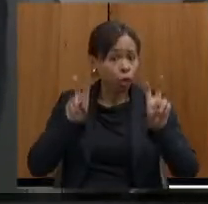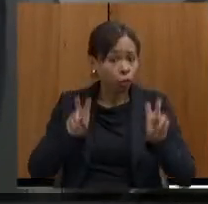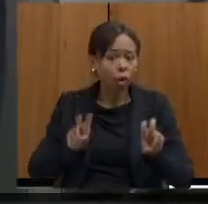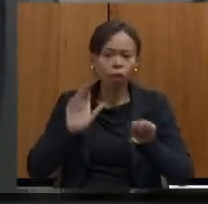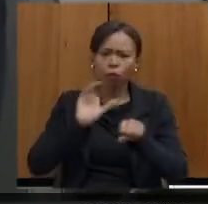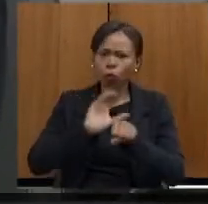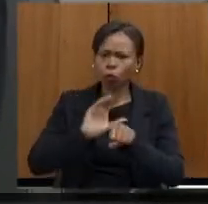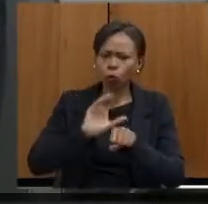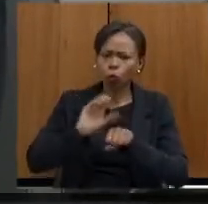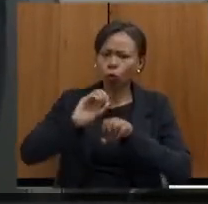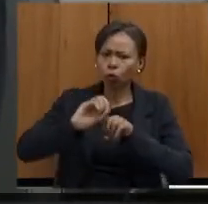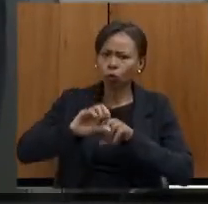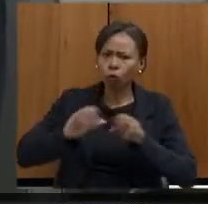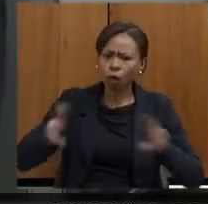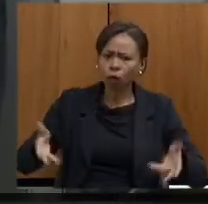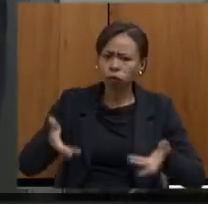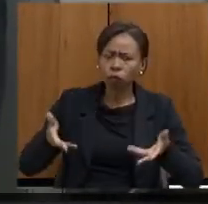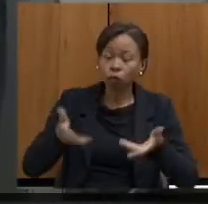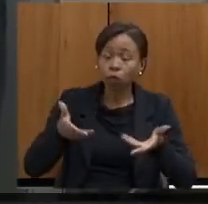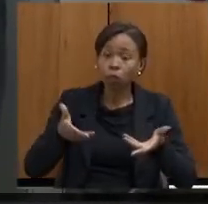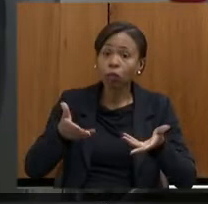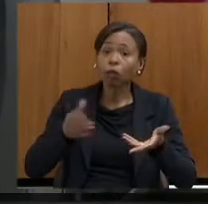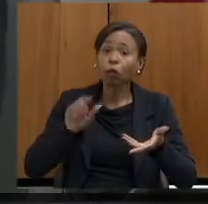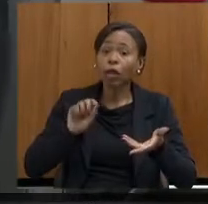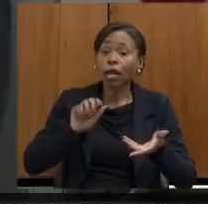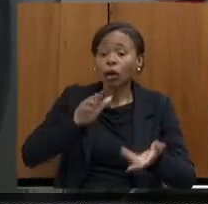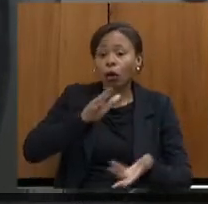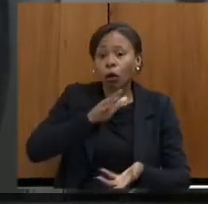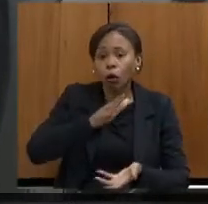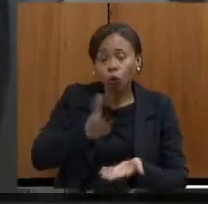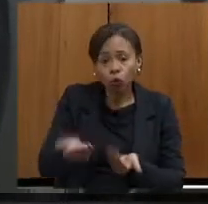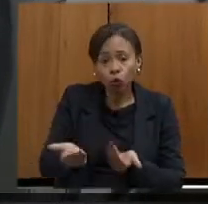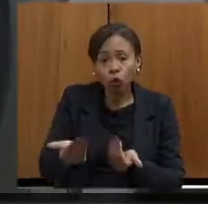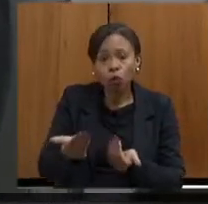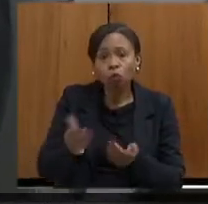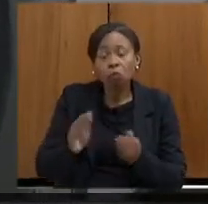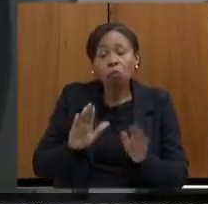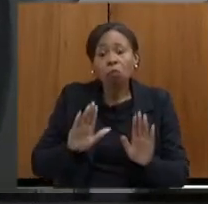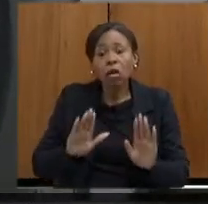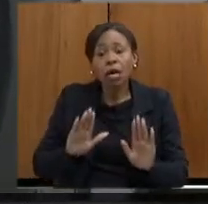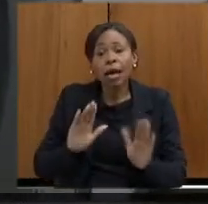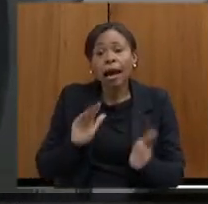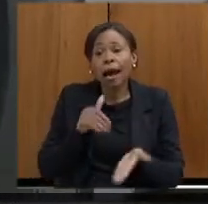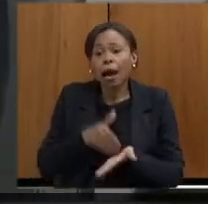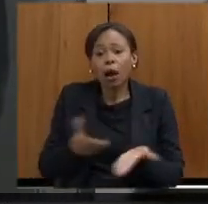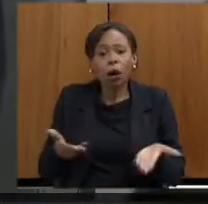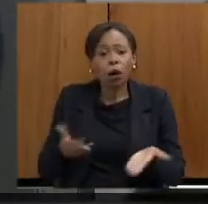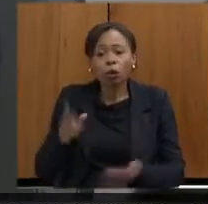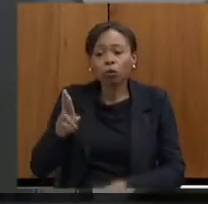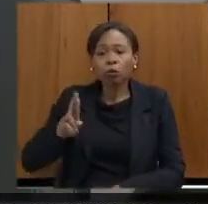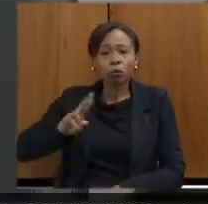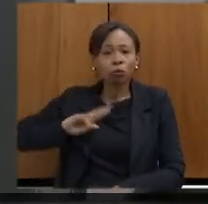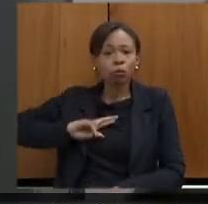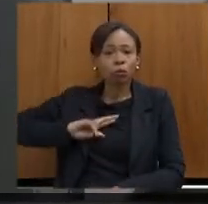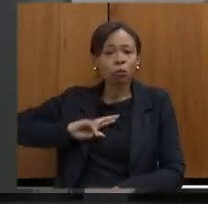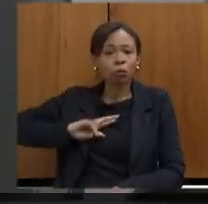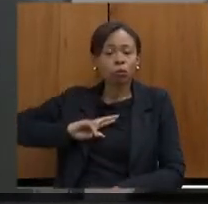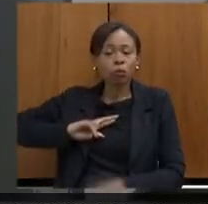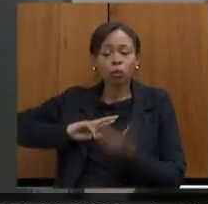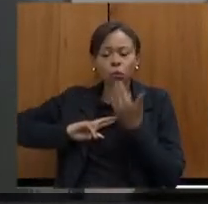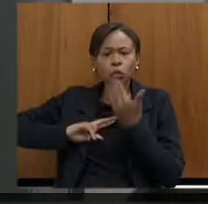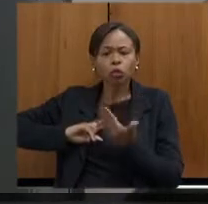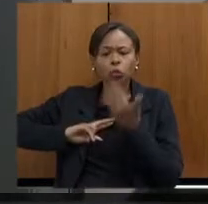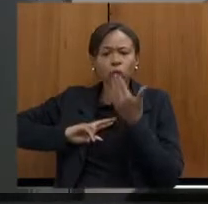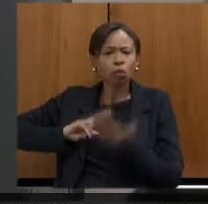também o protagonismo juvenil. E não recebemos nenhuma resposta desse requerimento, secretária. Também